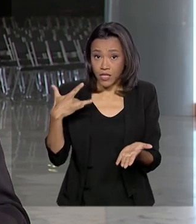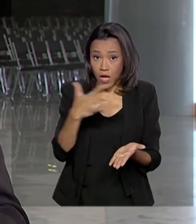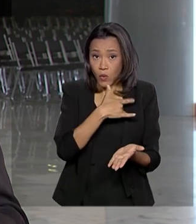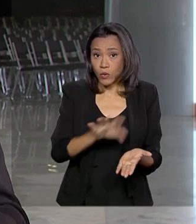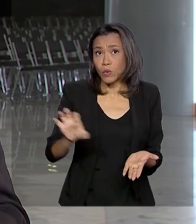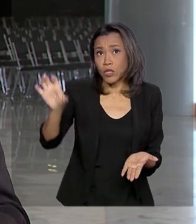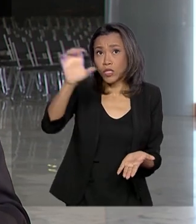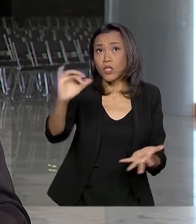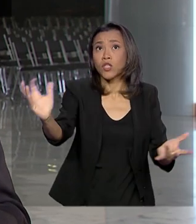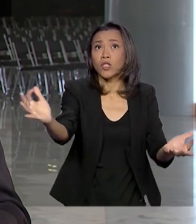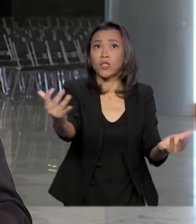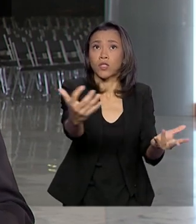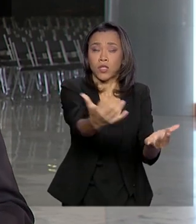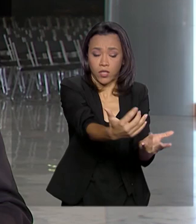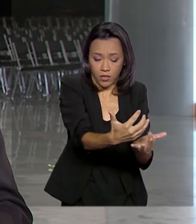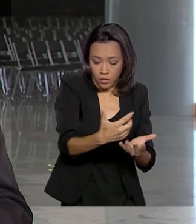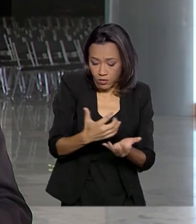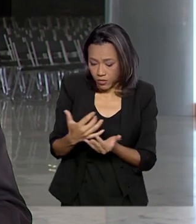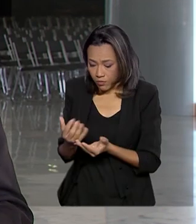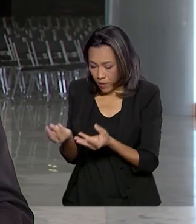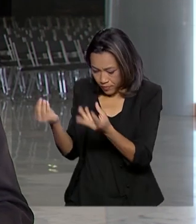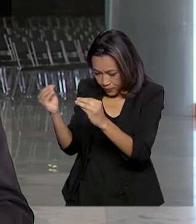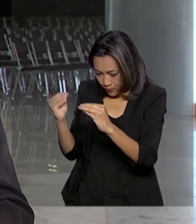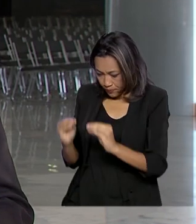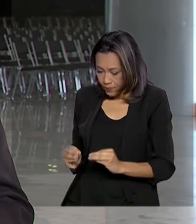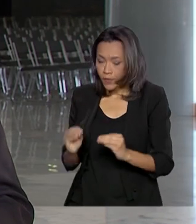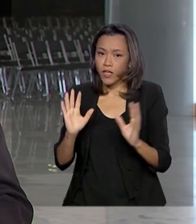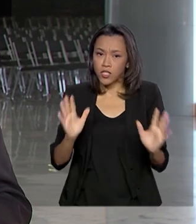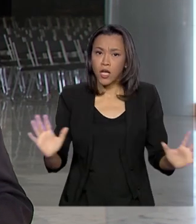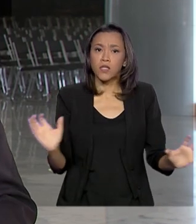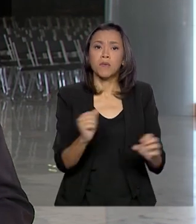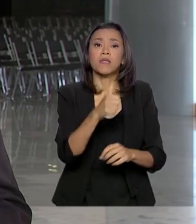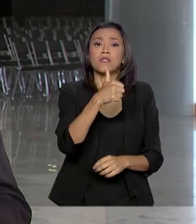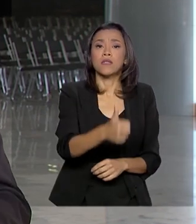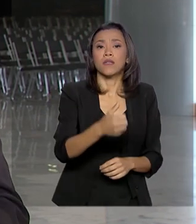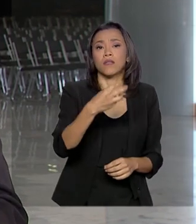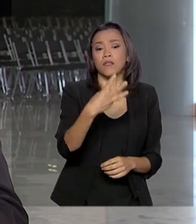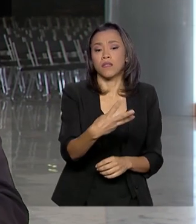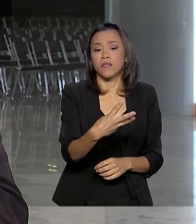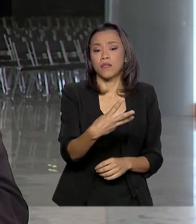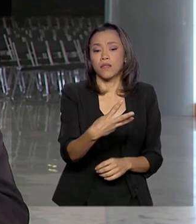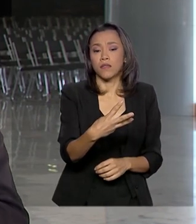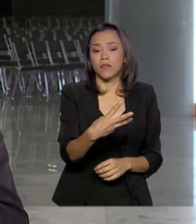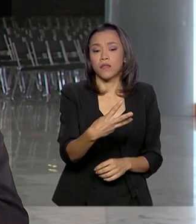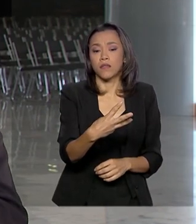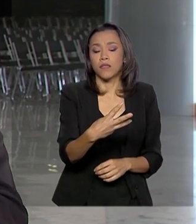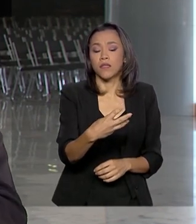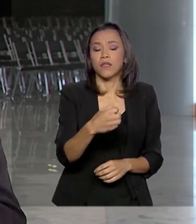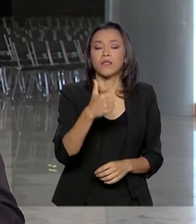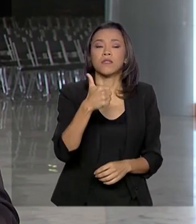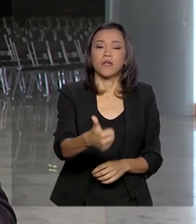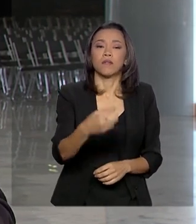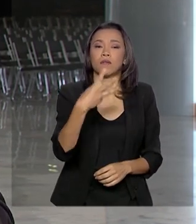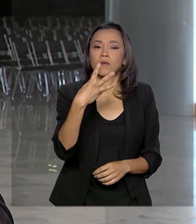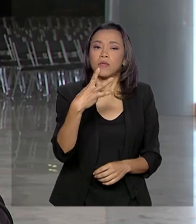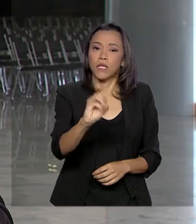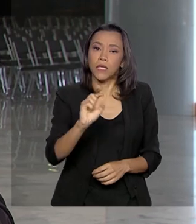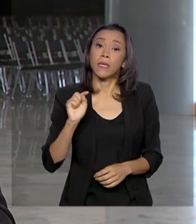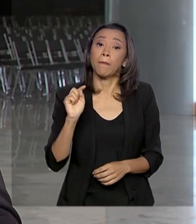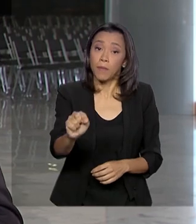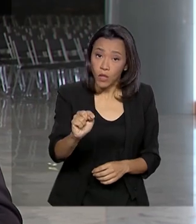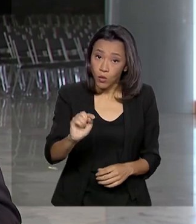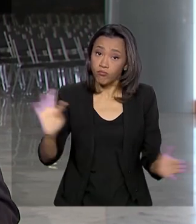dos estados em todo mundo já são mais de 130 mil mortes e ser a 130 mil casos e cinco